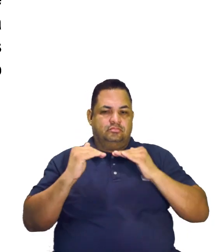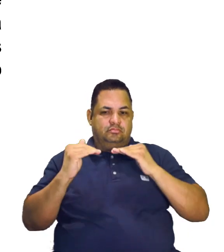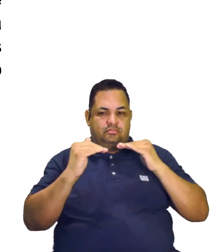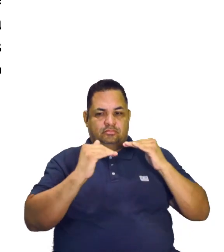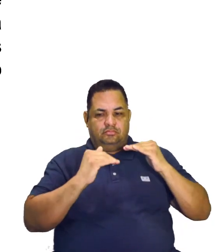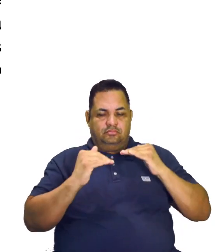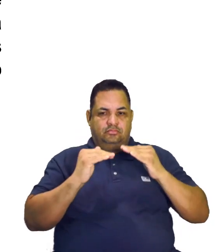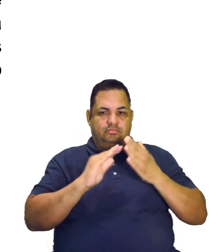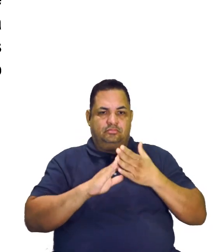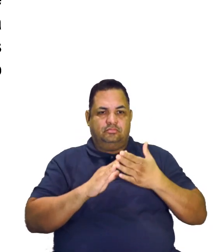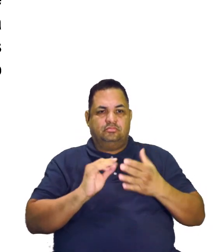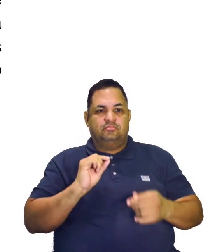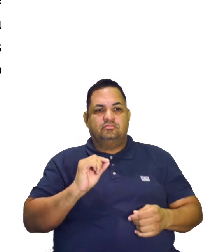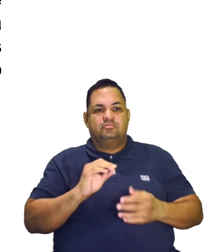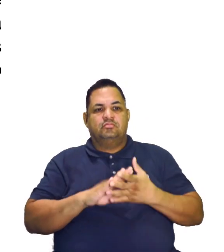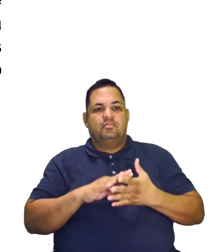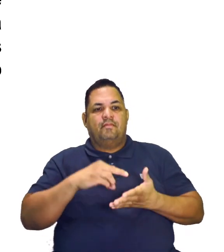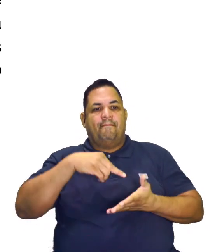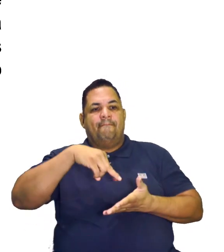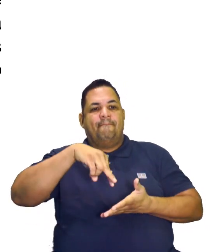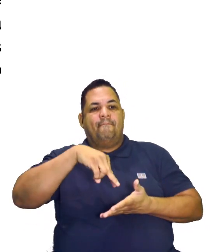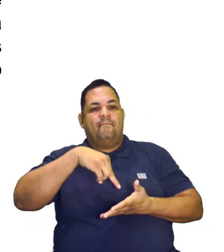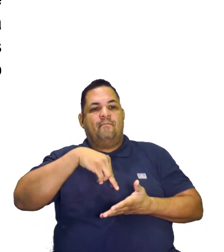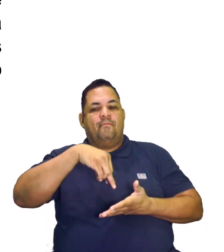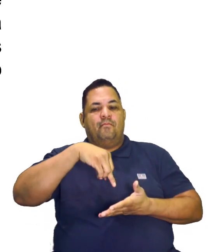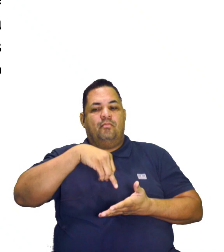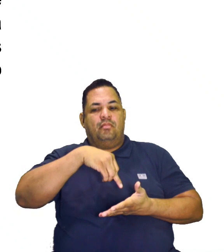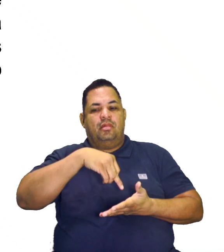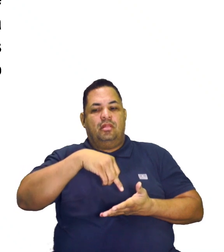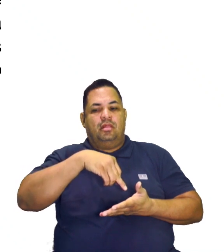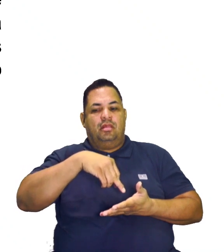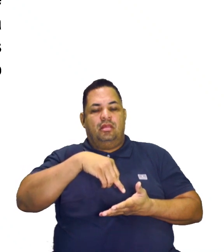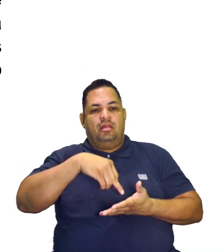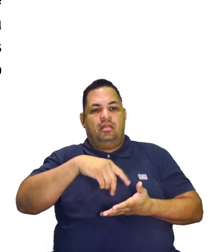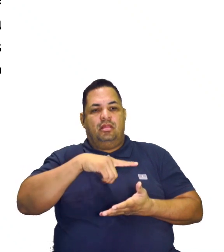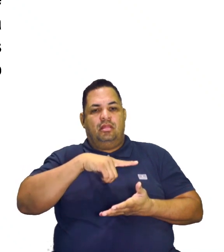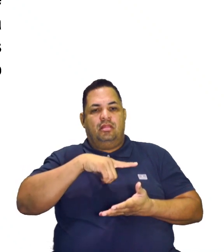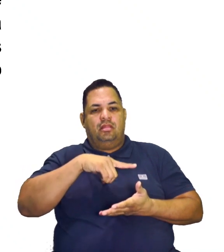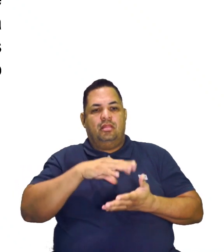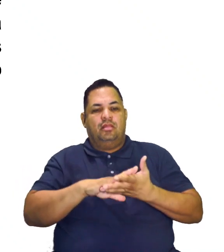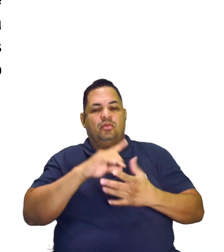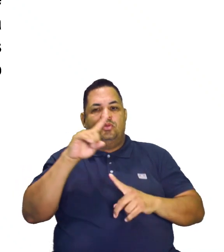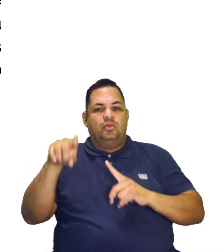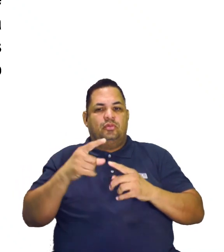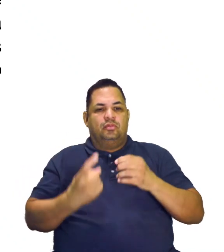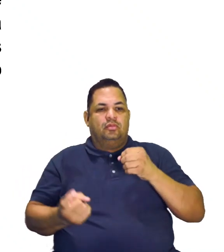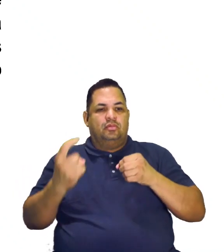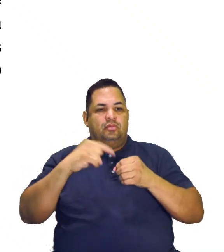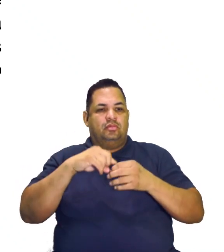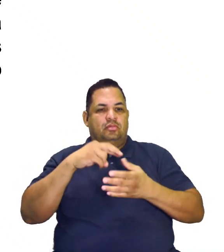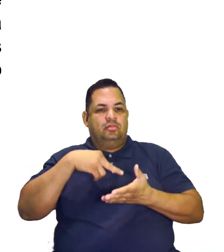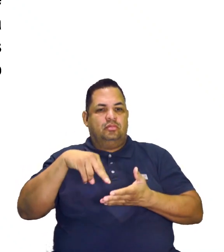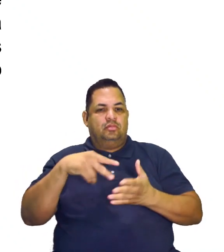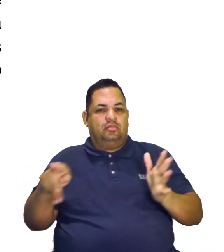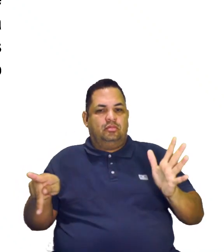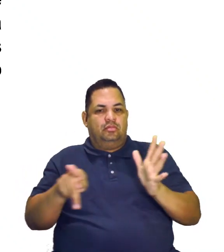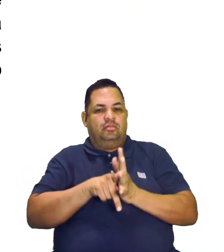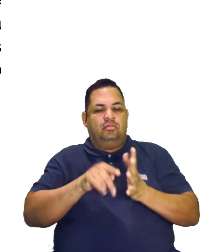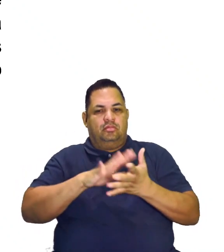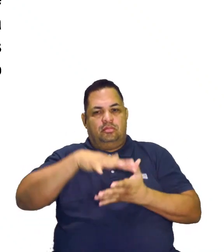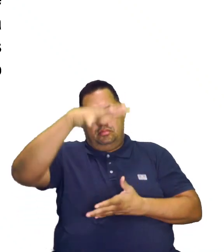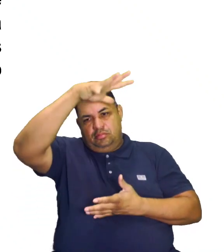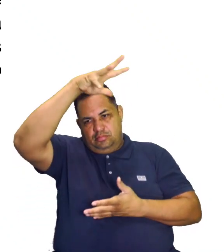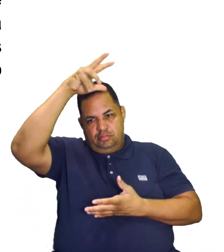padrão, que seria que o balé tem o objetivo de resgatar as danças típicas